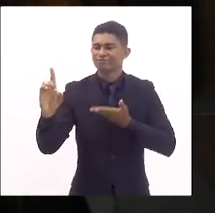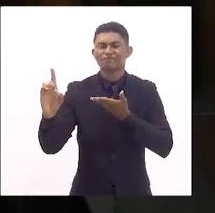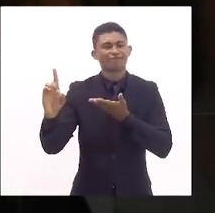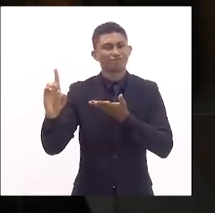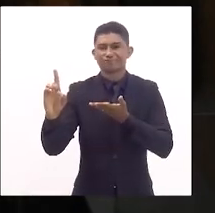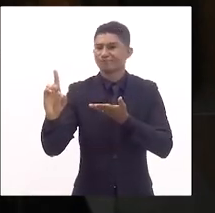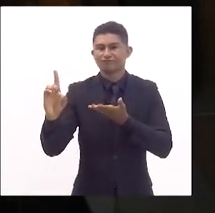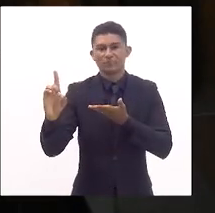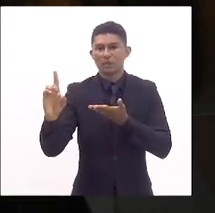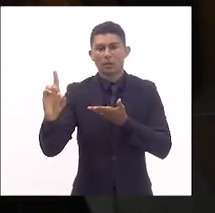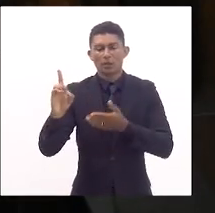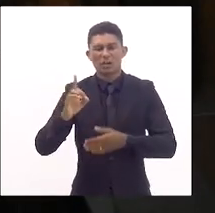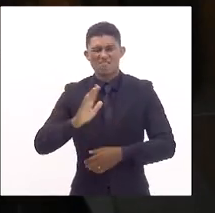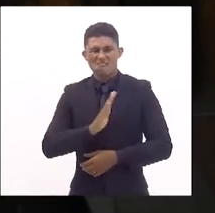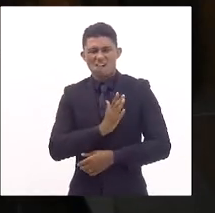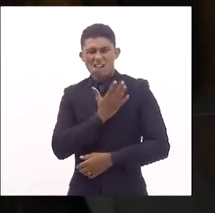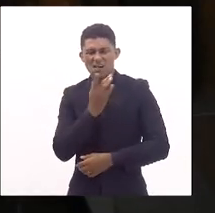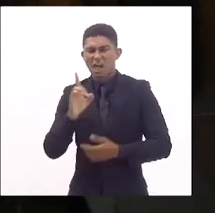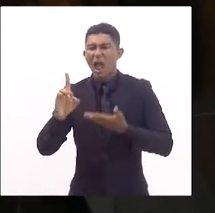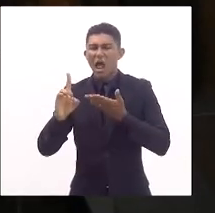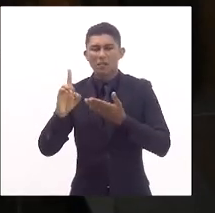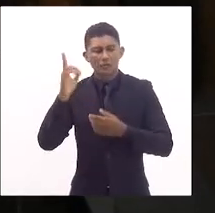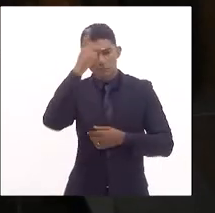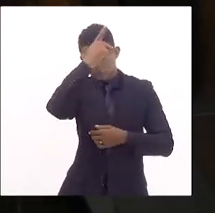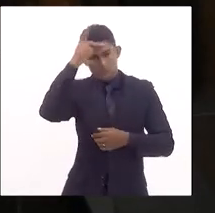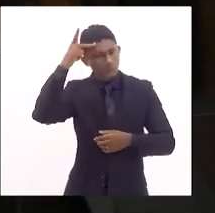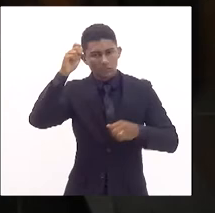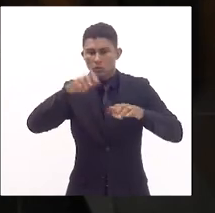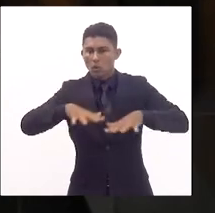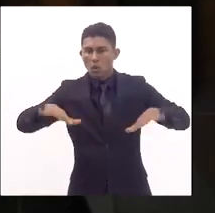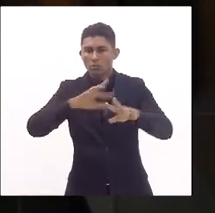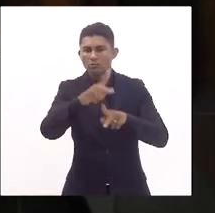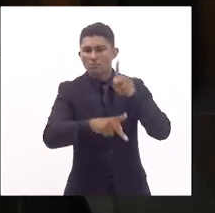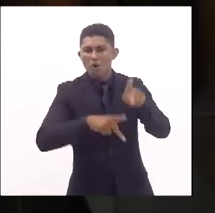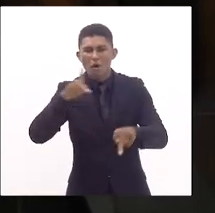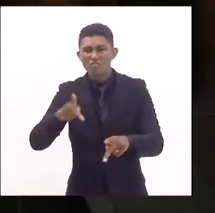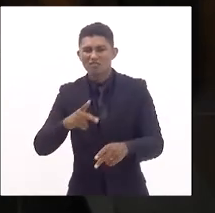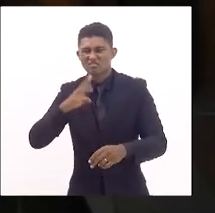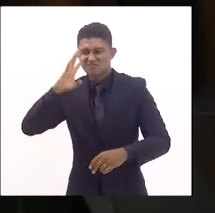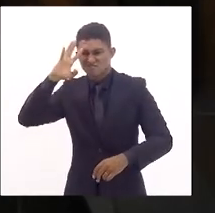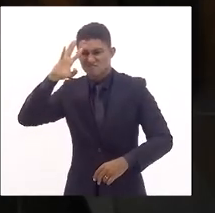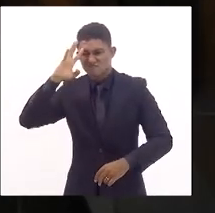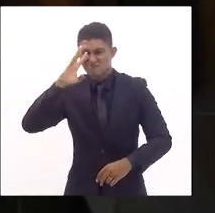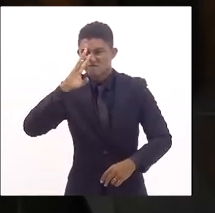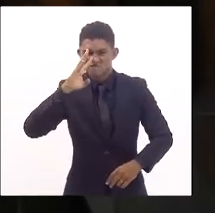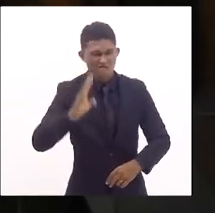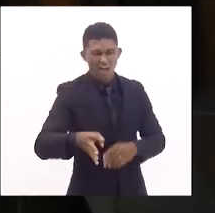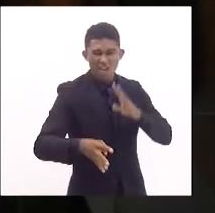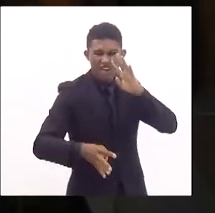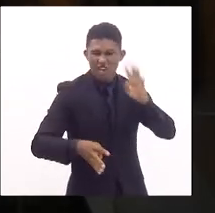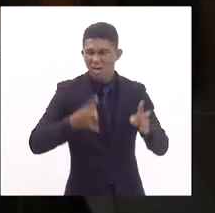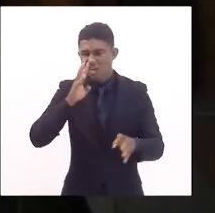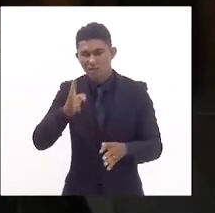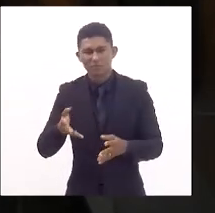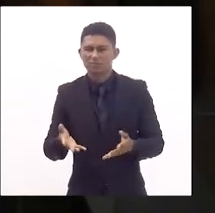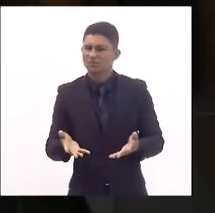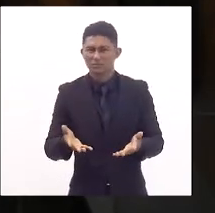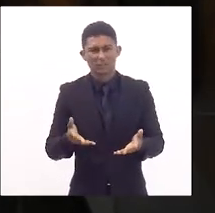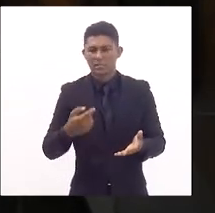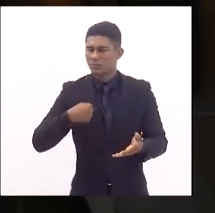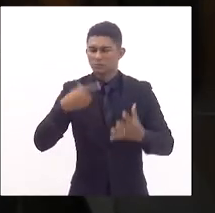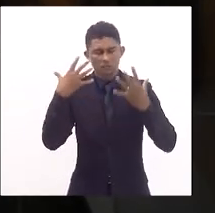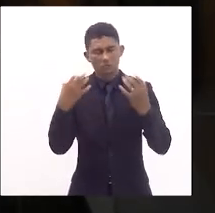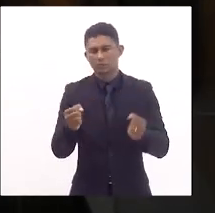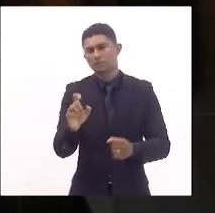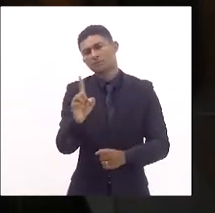acho Queiroz a que ela trata a população daquele município é inaceitável presidente